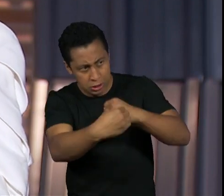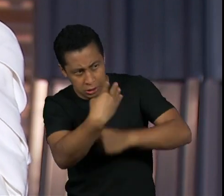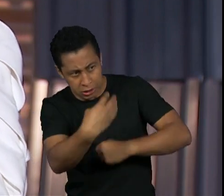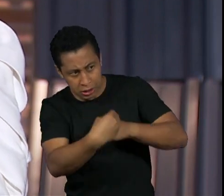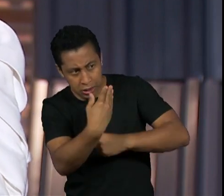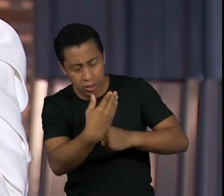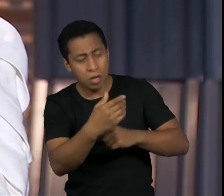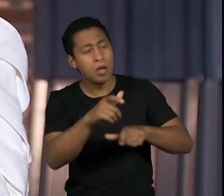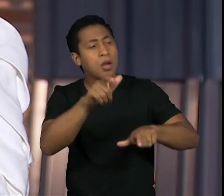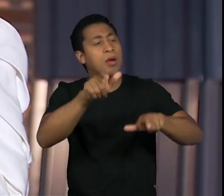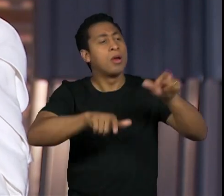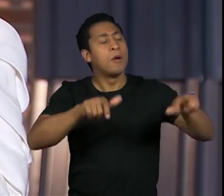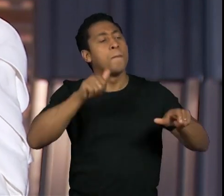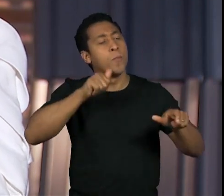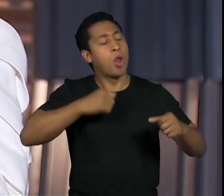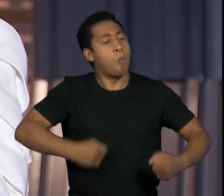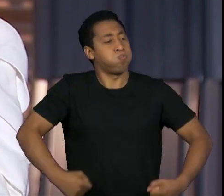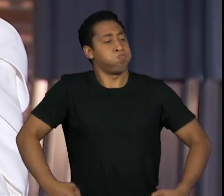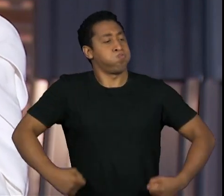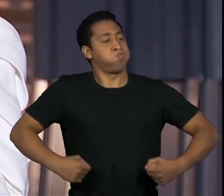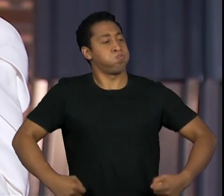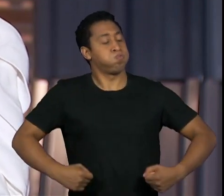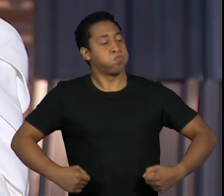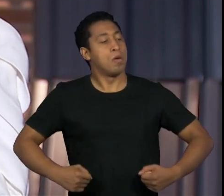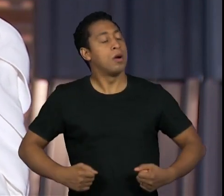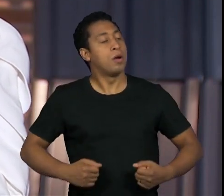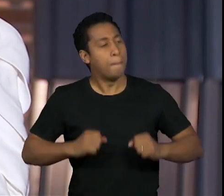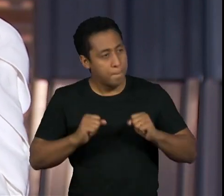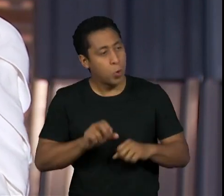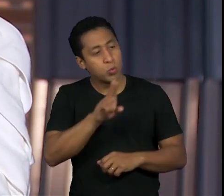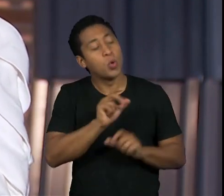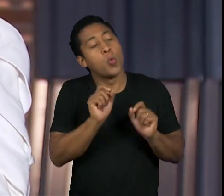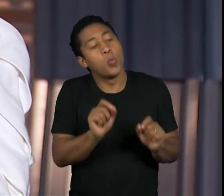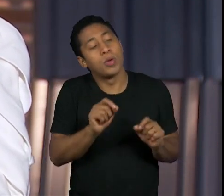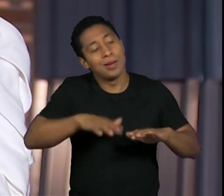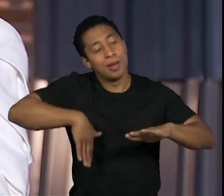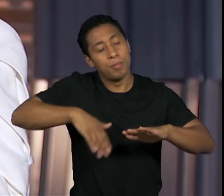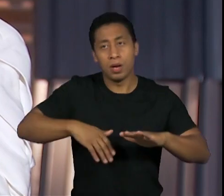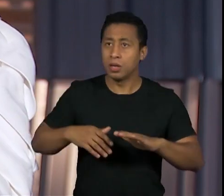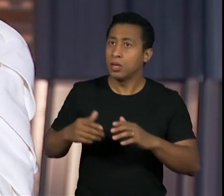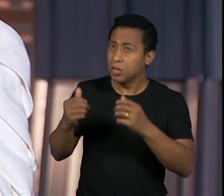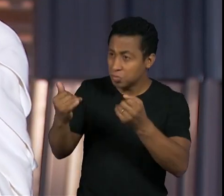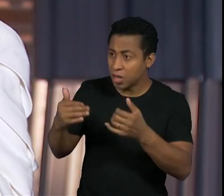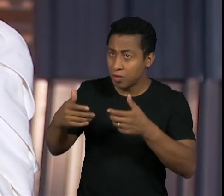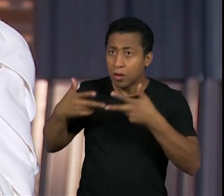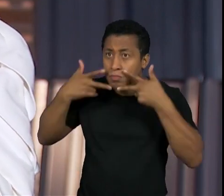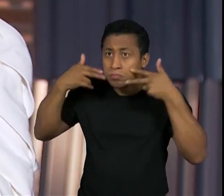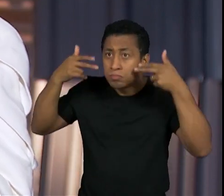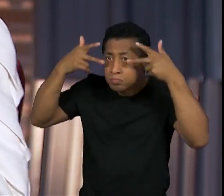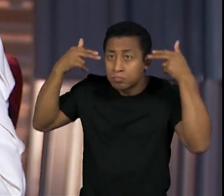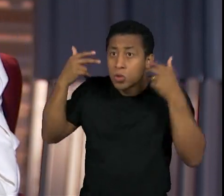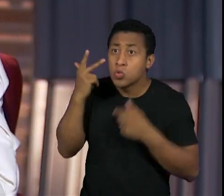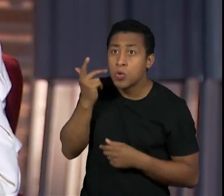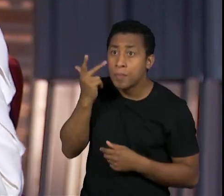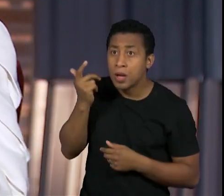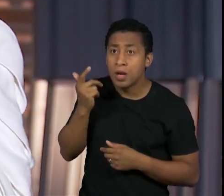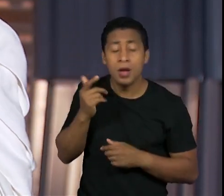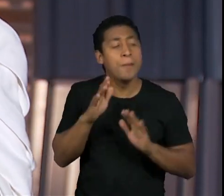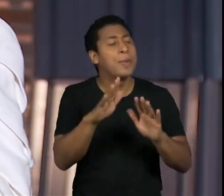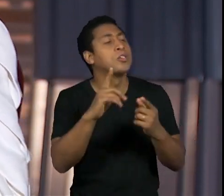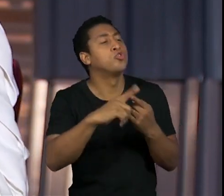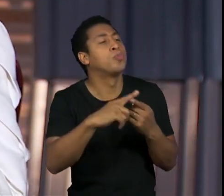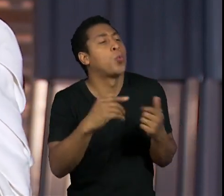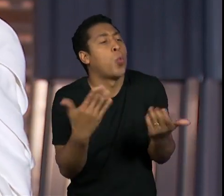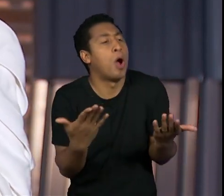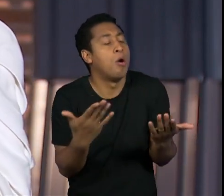O que mulheres gordas podem vestir na praia? O biquíni. Não, mas mulheres gordas, que tipo de